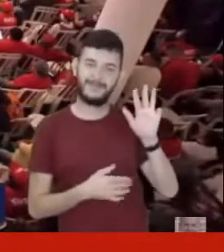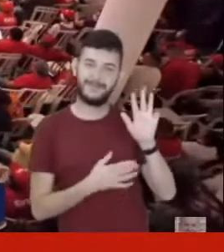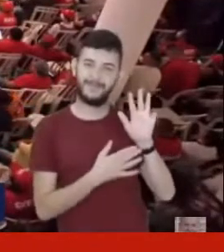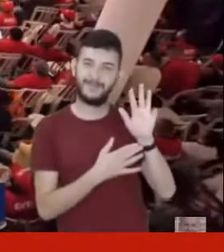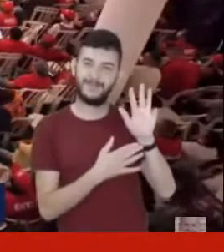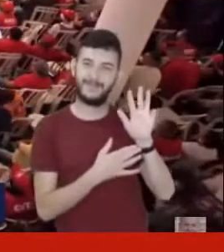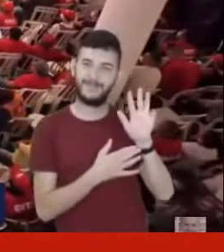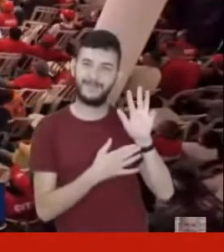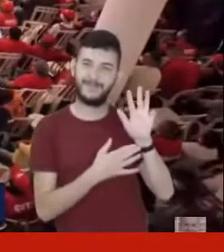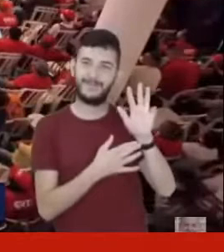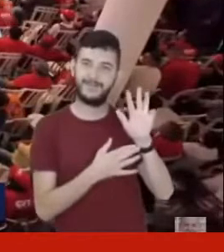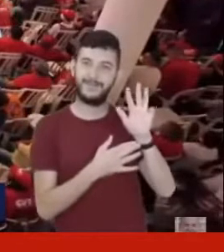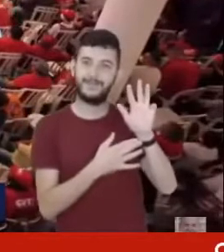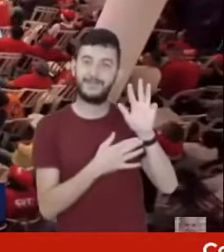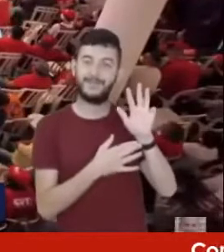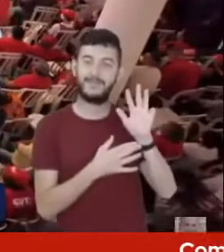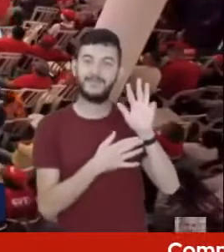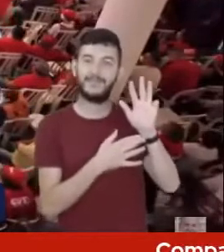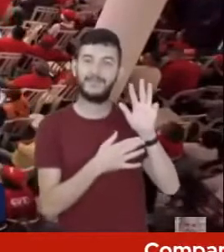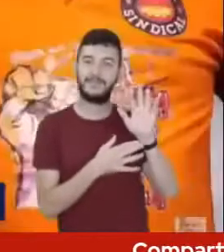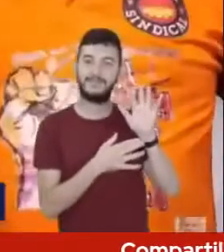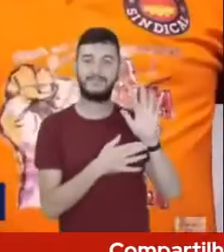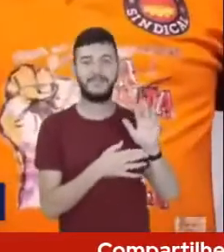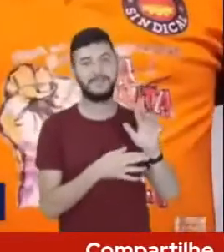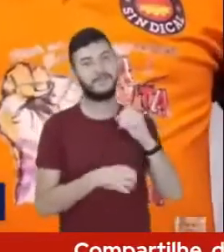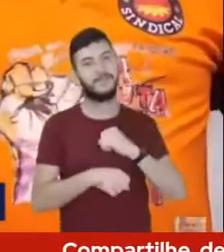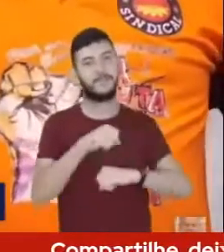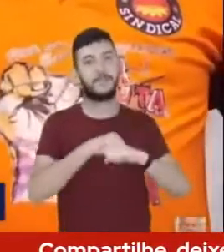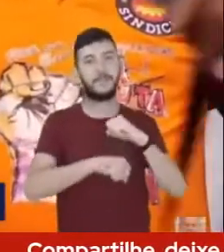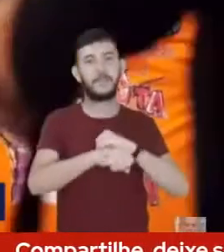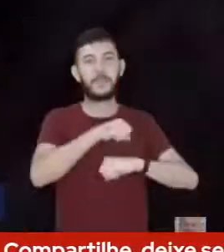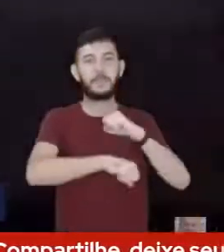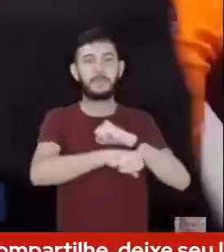Olê, olê, olê, olá!